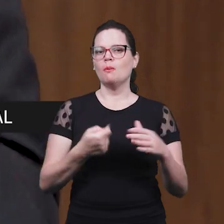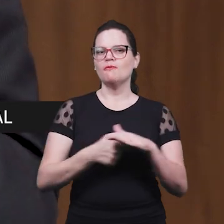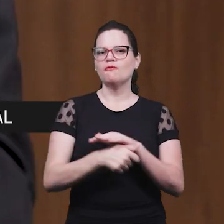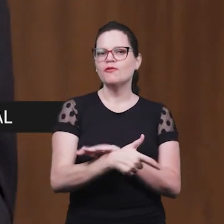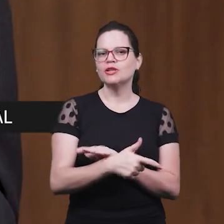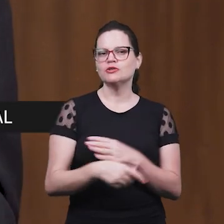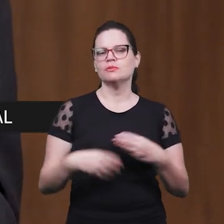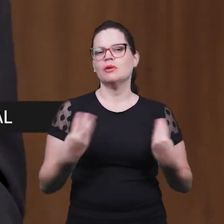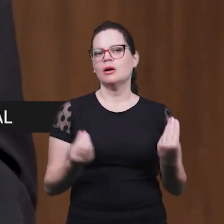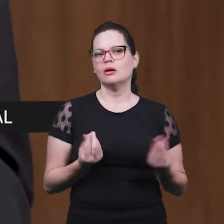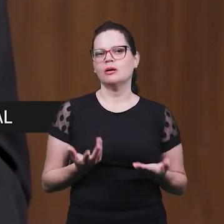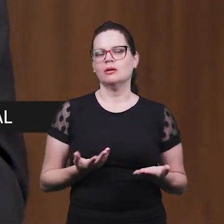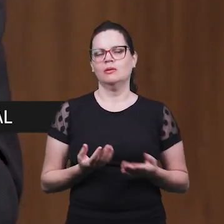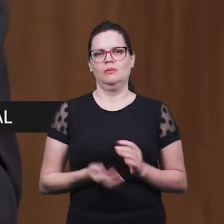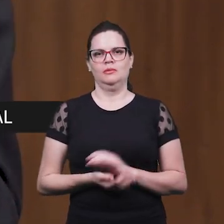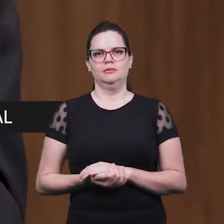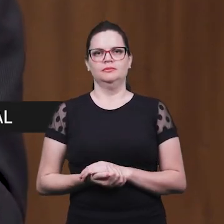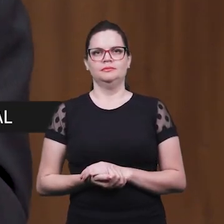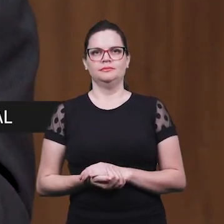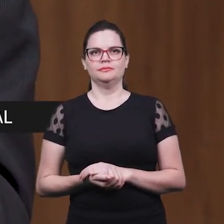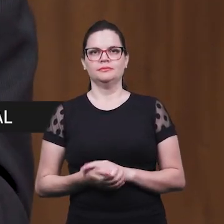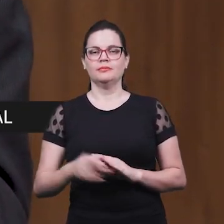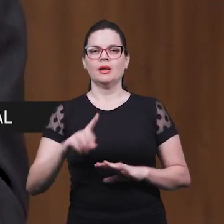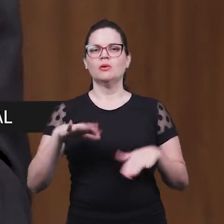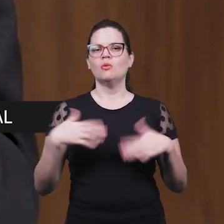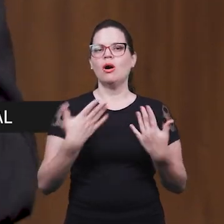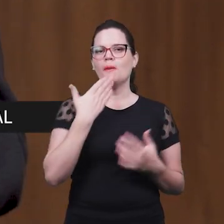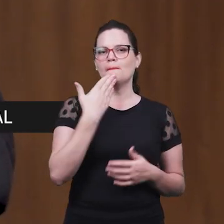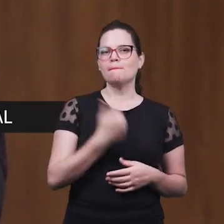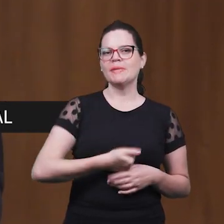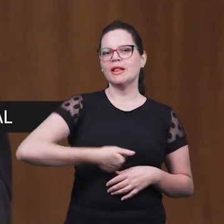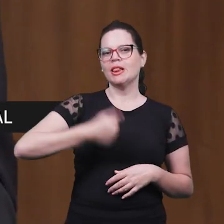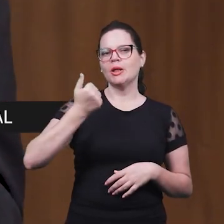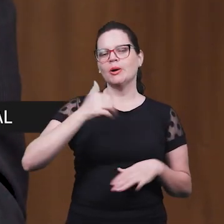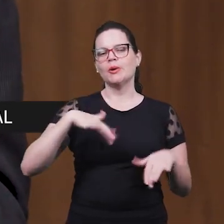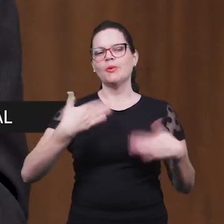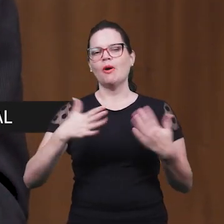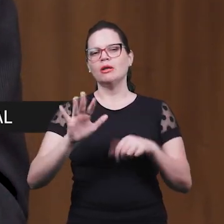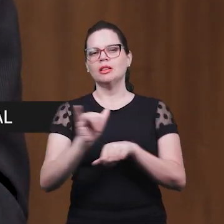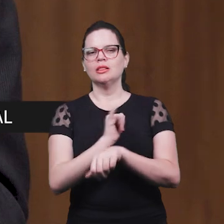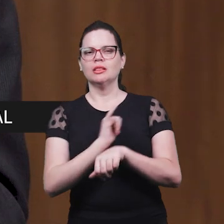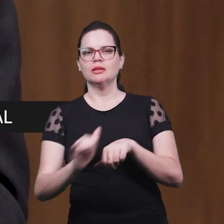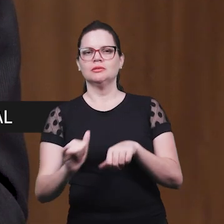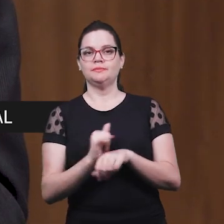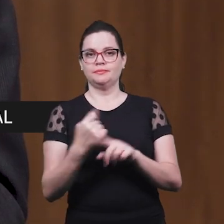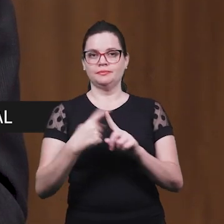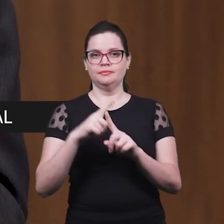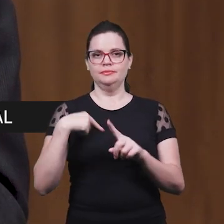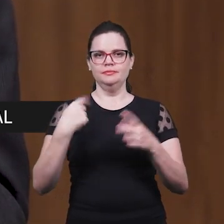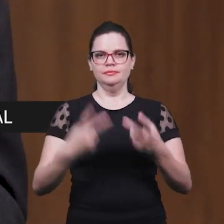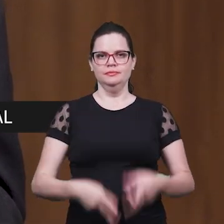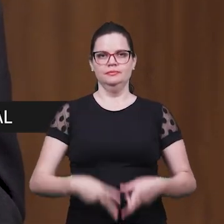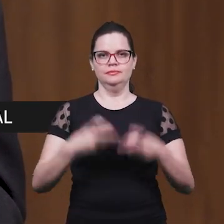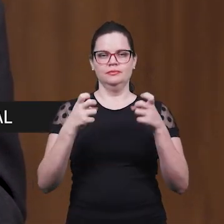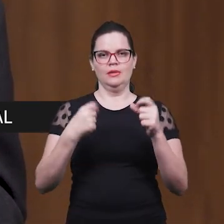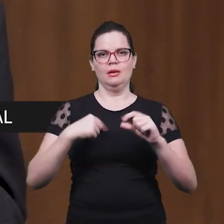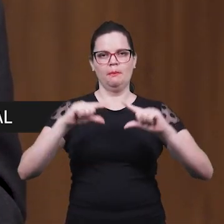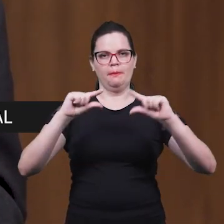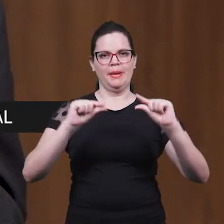pouquinho sobre como é que é isso, a vantagem? Porque a gente tem visto que menos